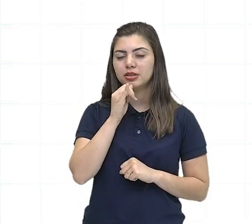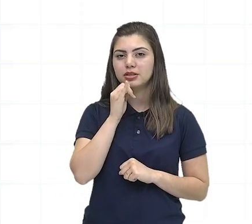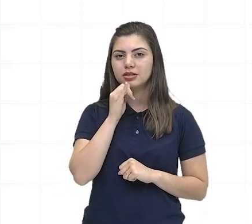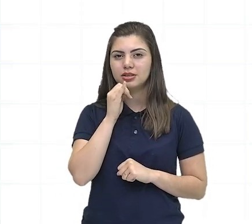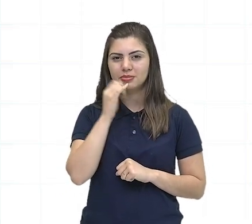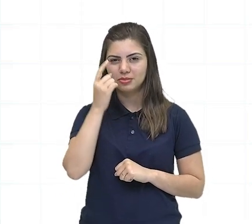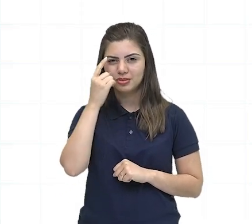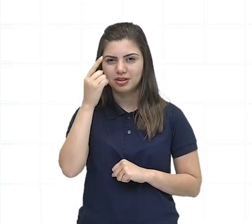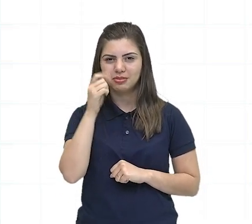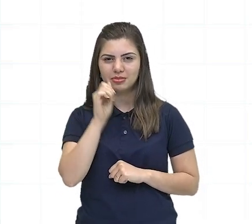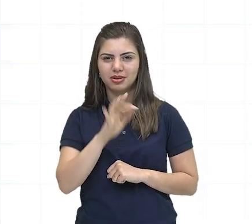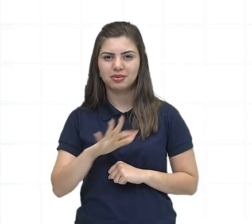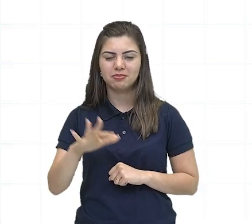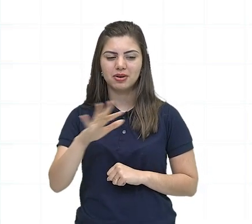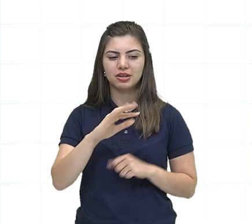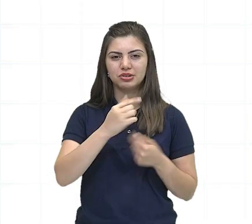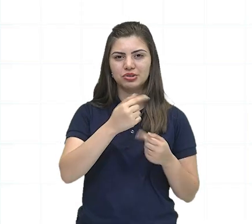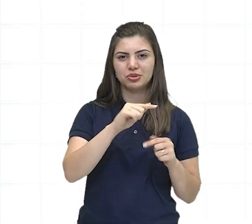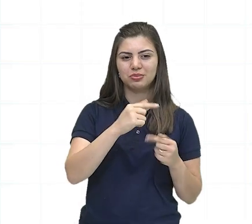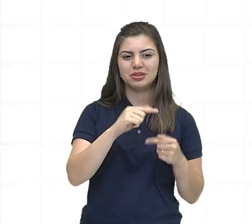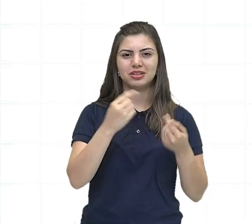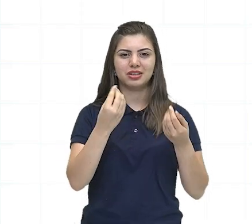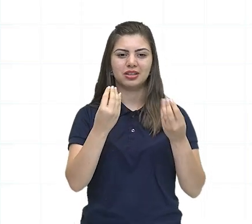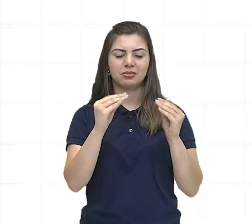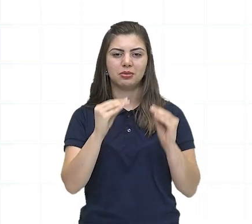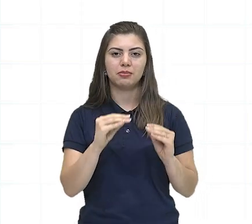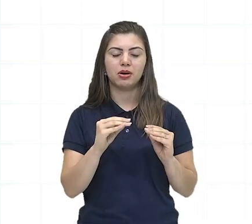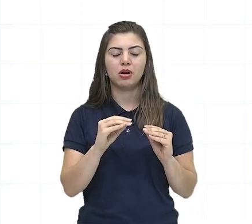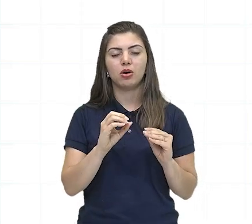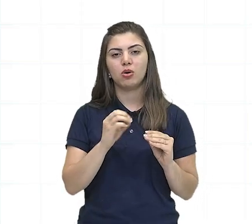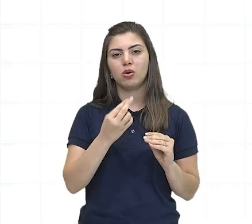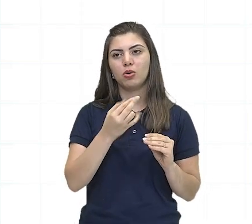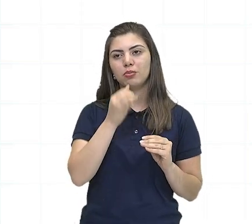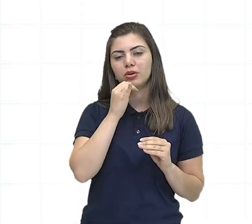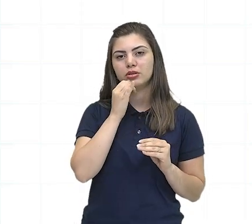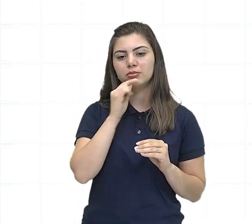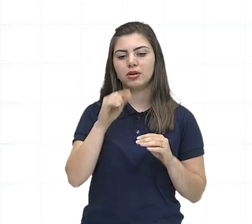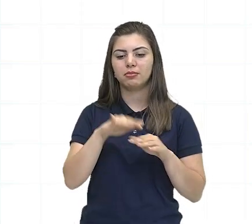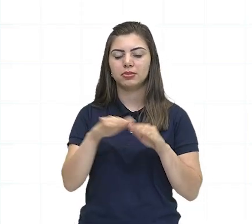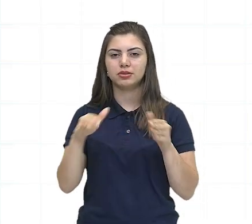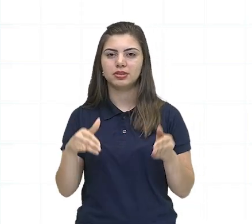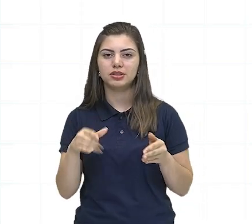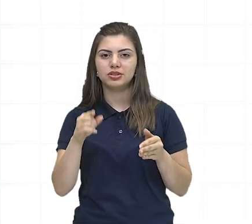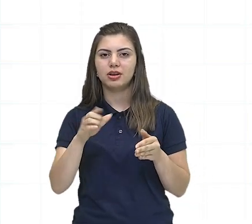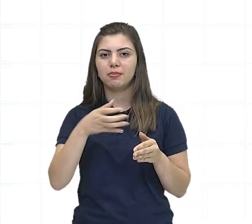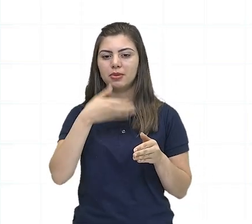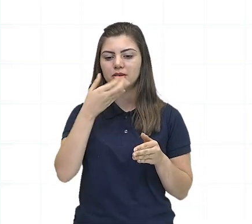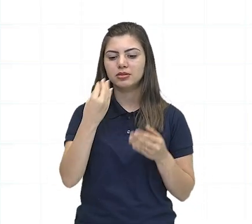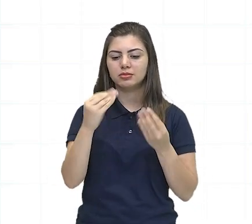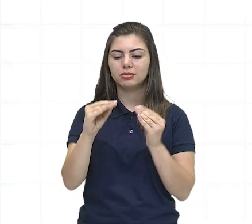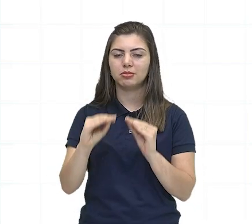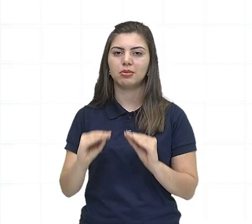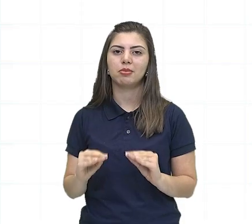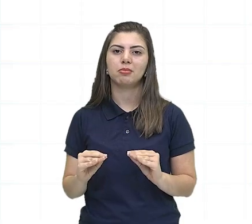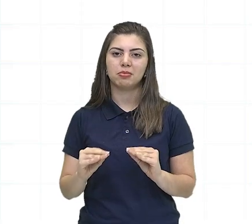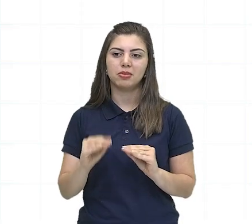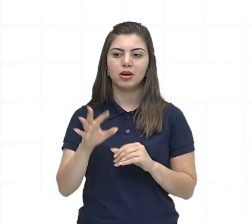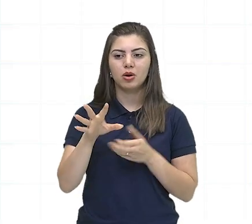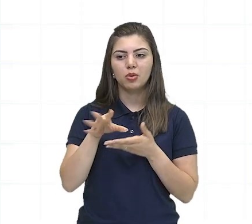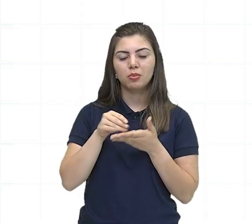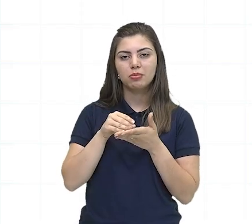ali, aquela obra naquela bandeja, aquelas maçãs, e também ele pode usar o abstracionismo, então,